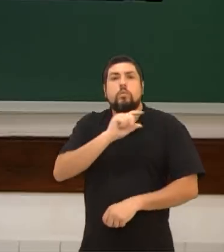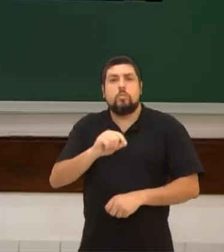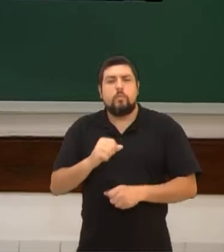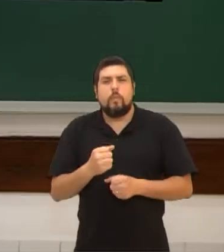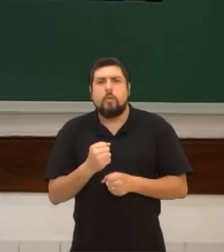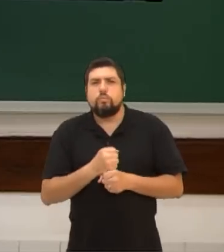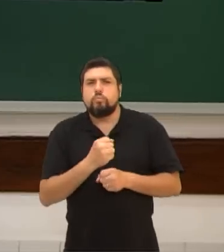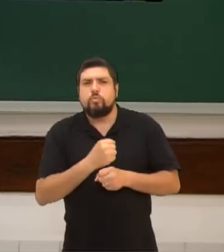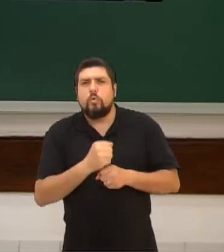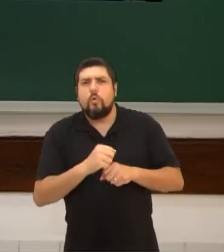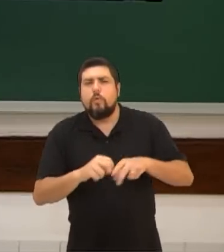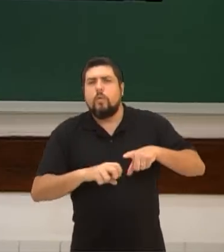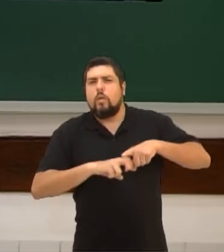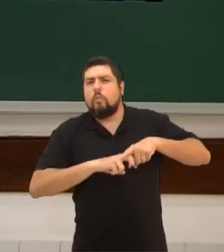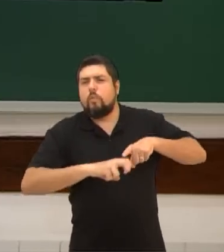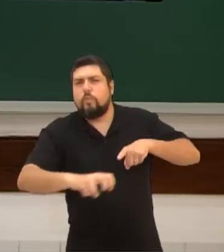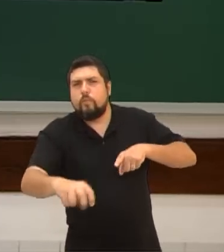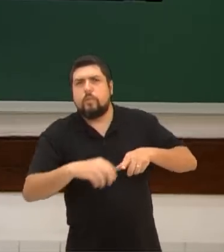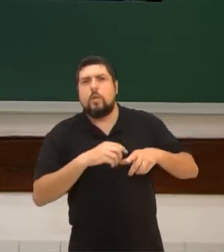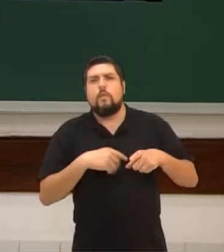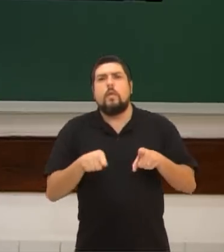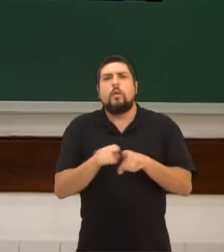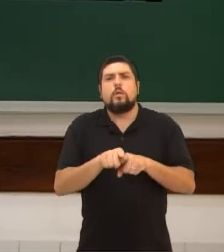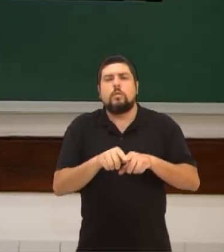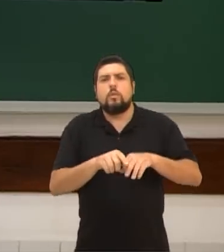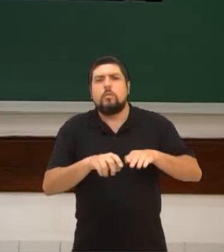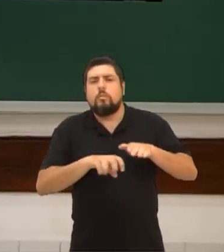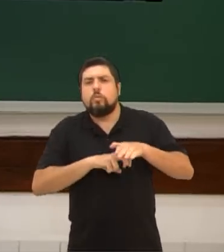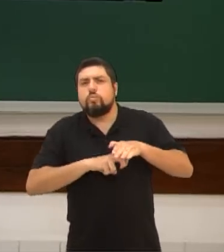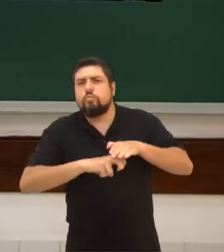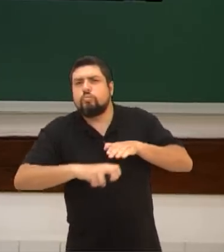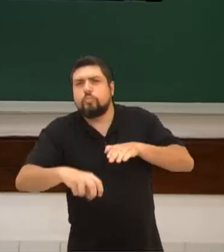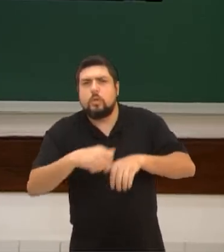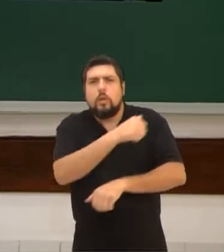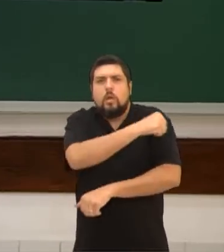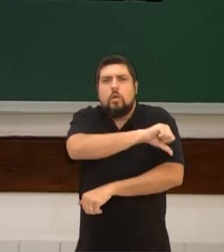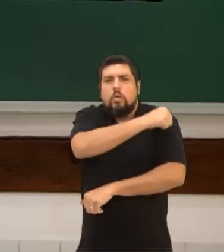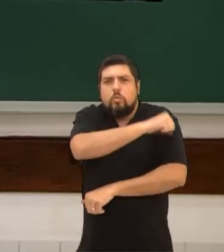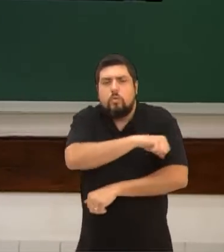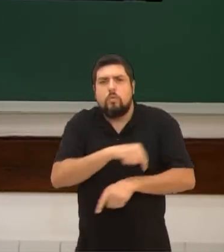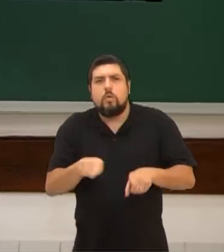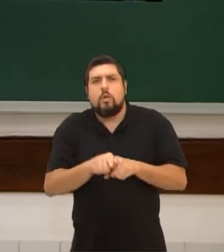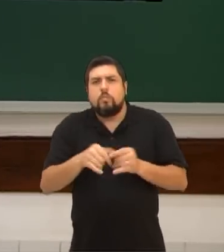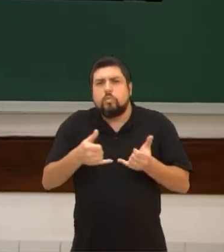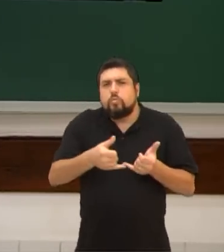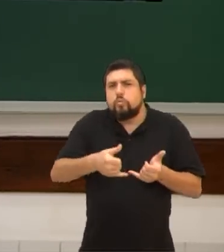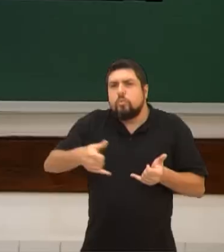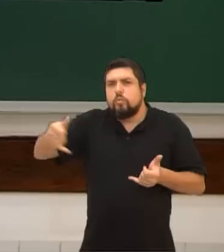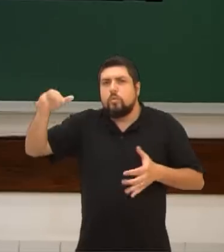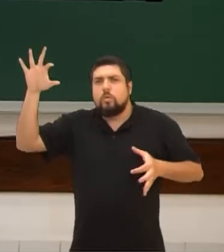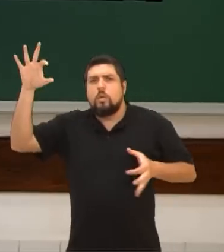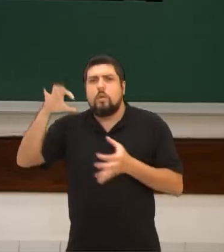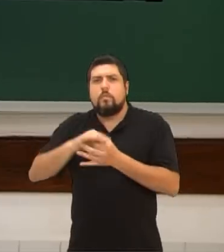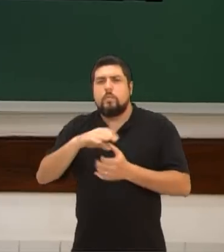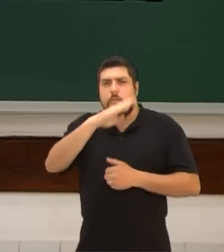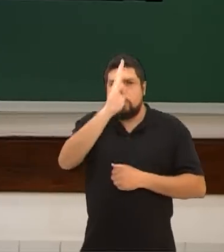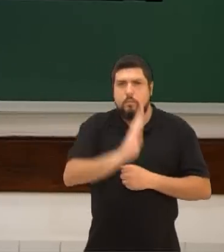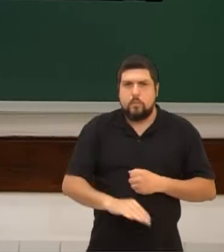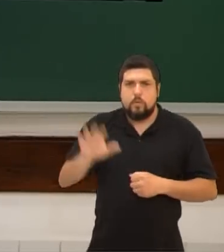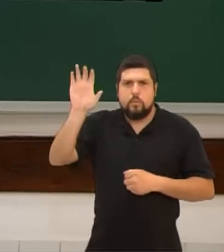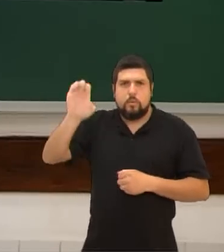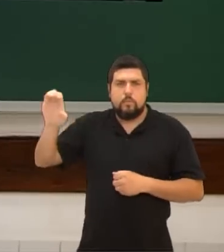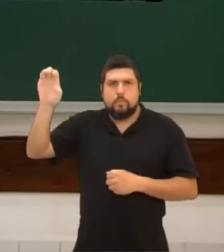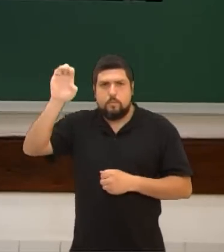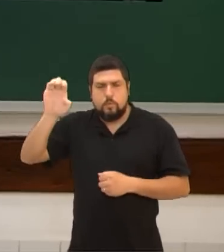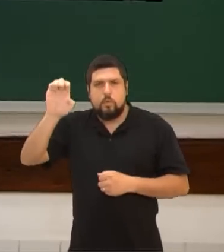de telégrafos, bonde, iluminação a gás no Rio de Janeiro, cabos intercontinentais, né, de comunicação entre o Brasil e a Europa,